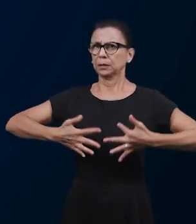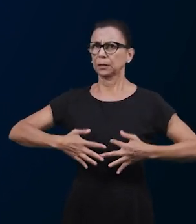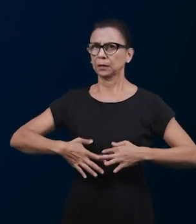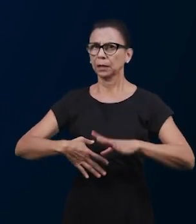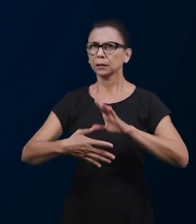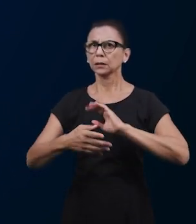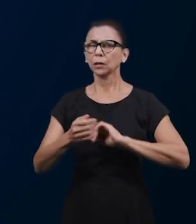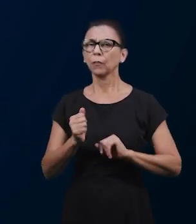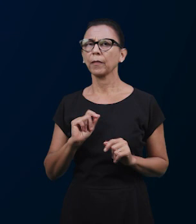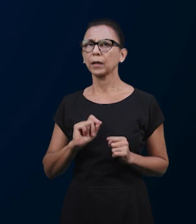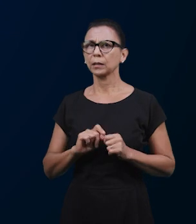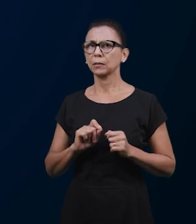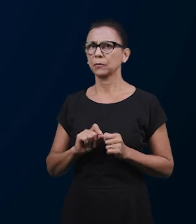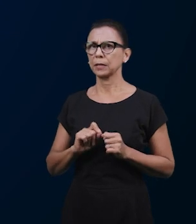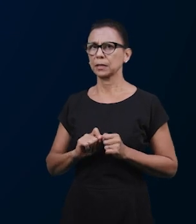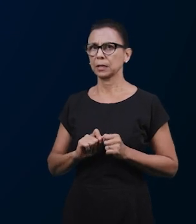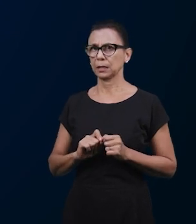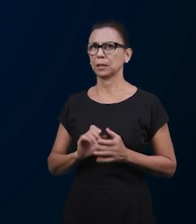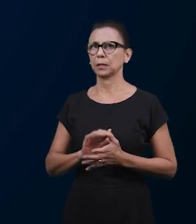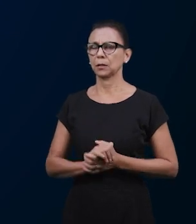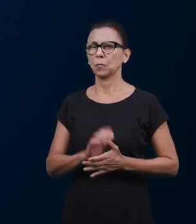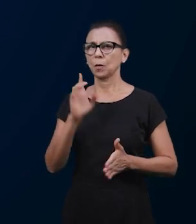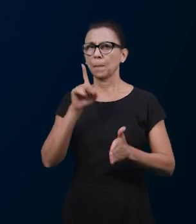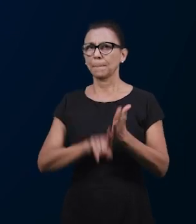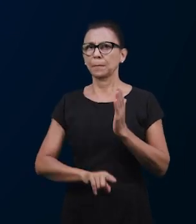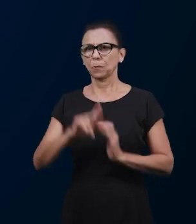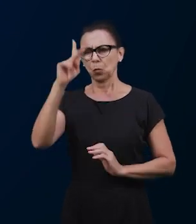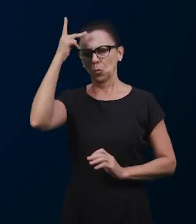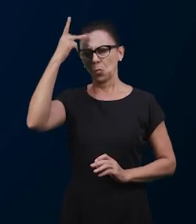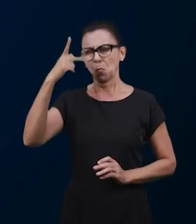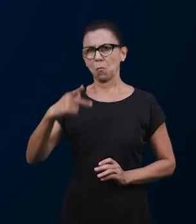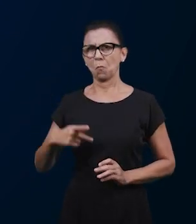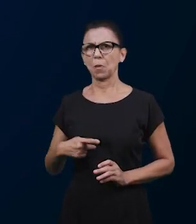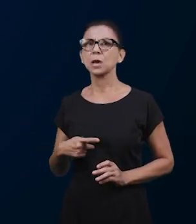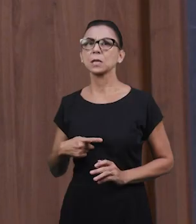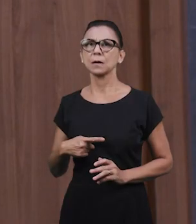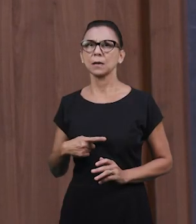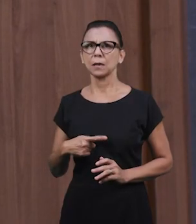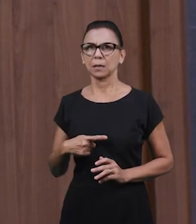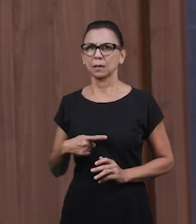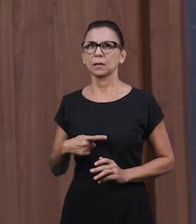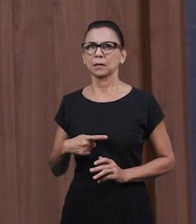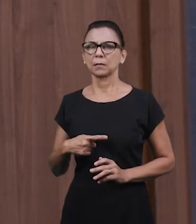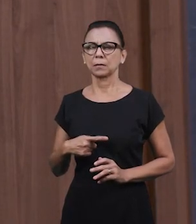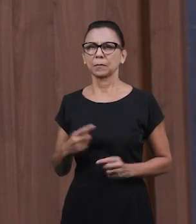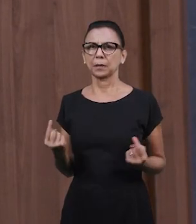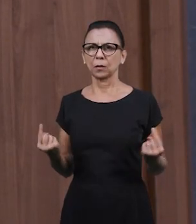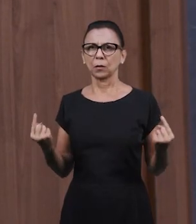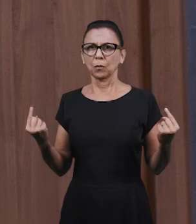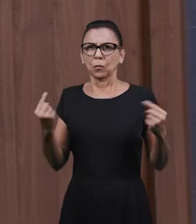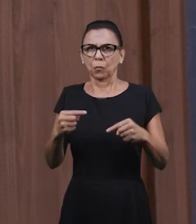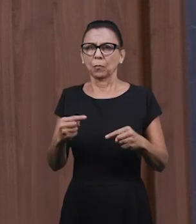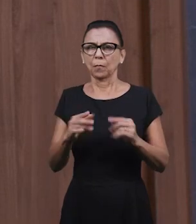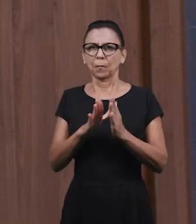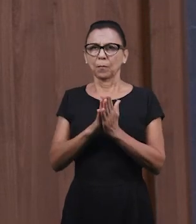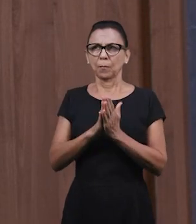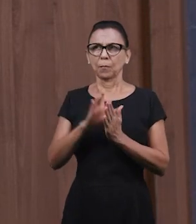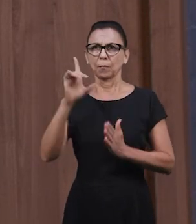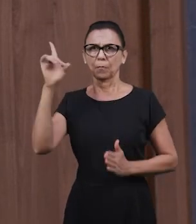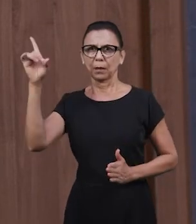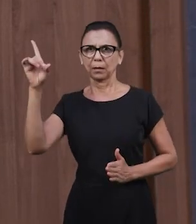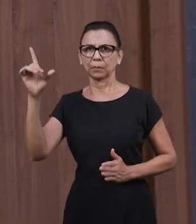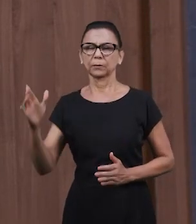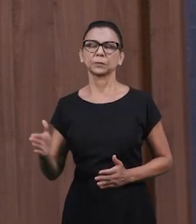pergunta racional para ferir a própria palavra. A paz do Senhor Jesus. Muito bem, Renildo. Você falou um bocado,